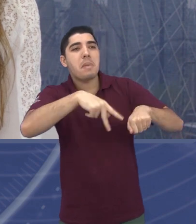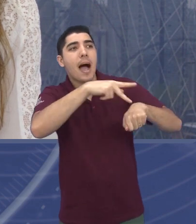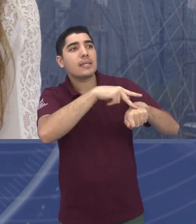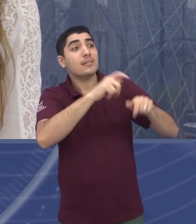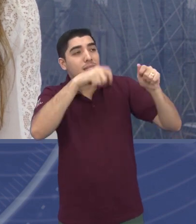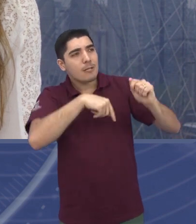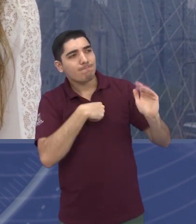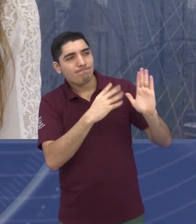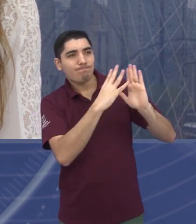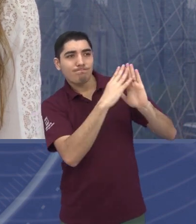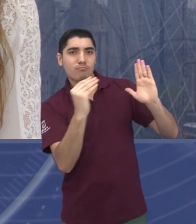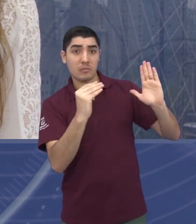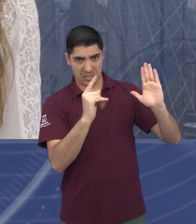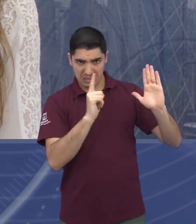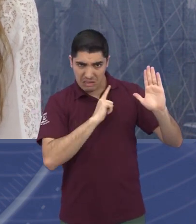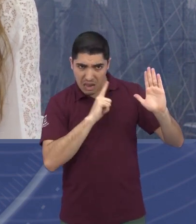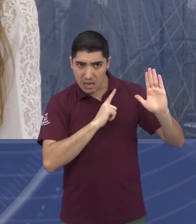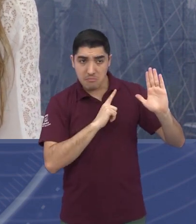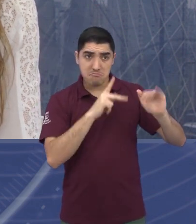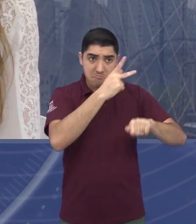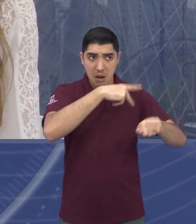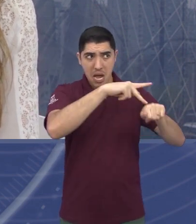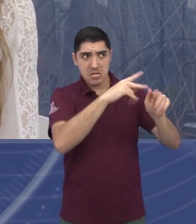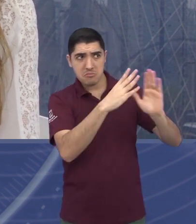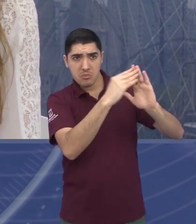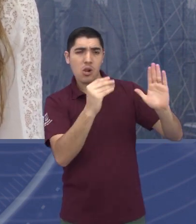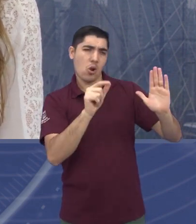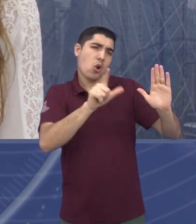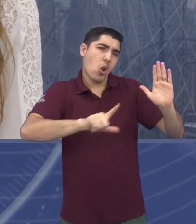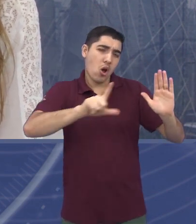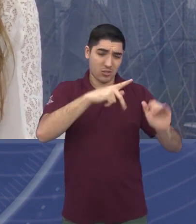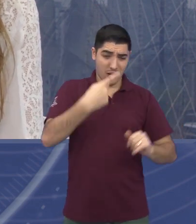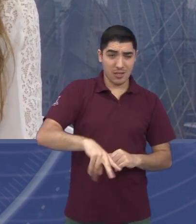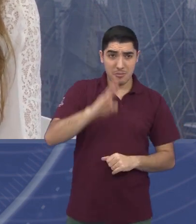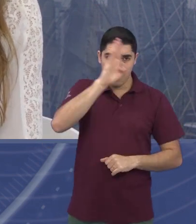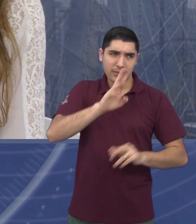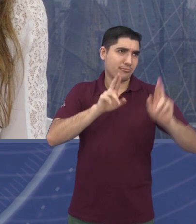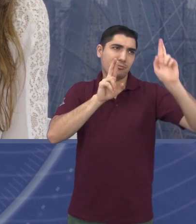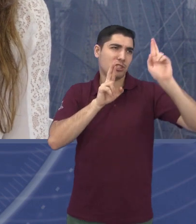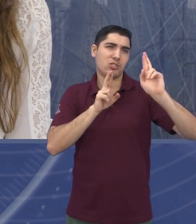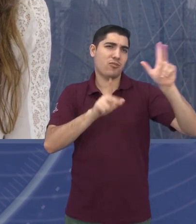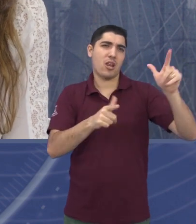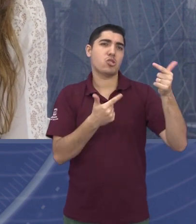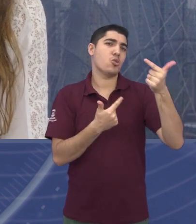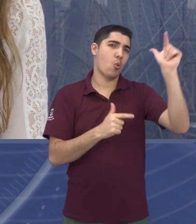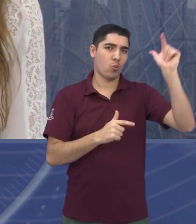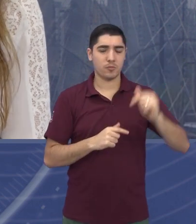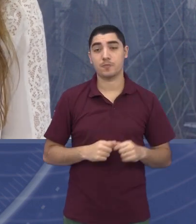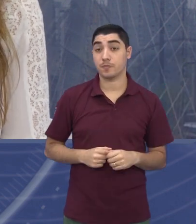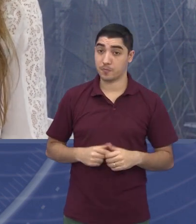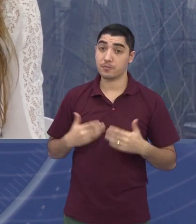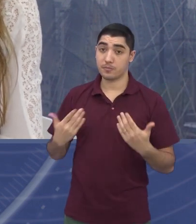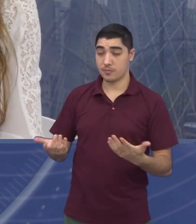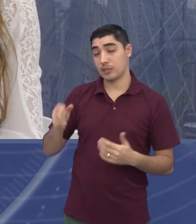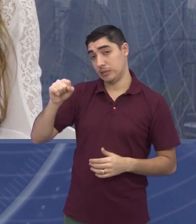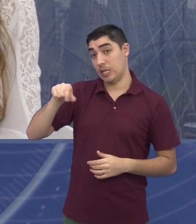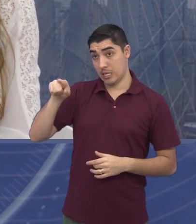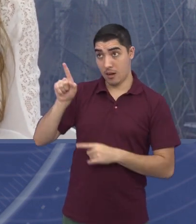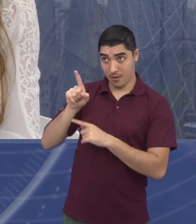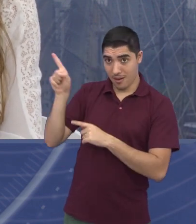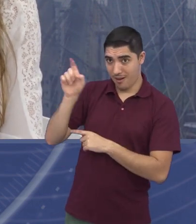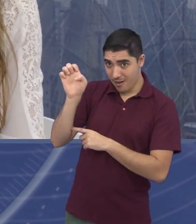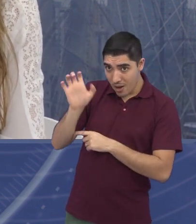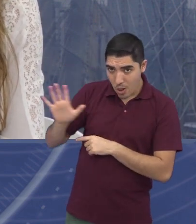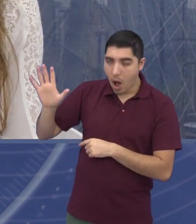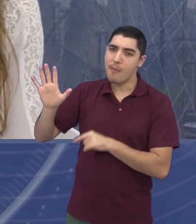menos se inspirar? Claro que a nossa realidade como país continental é muito diferente. Sim, a Europa é uma referência bastante